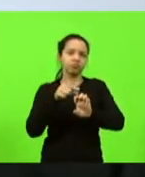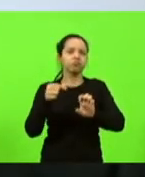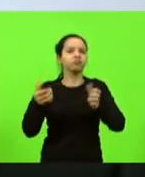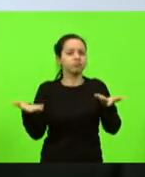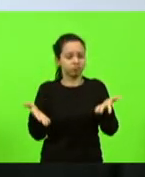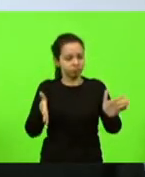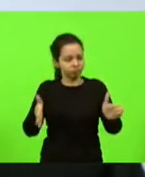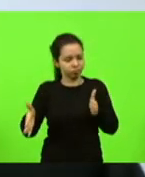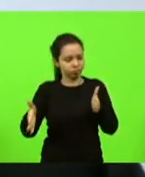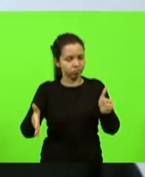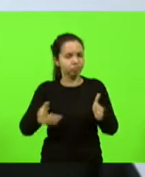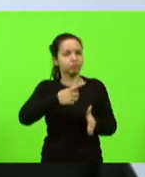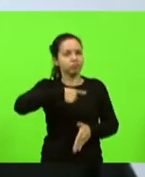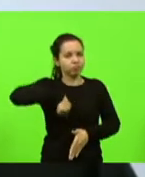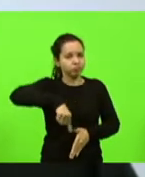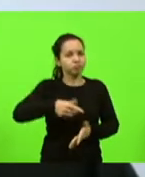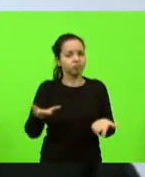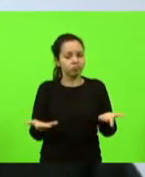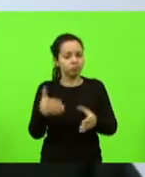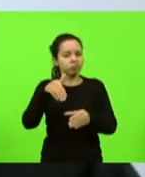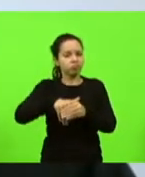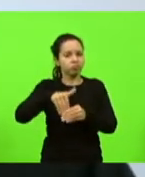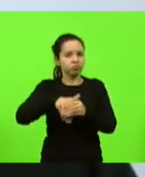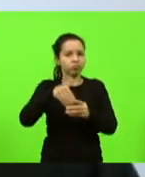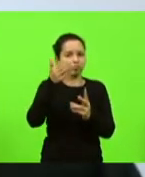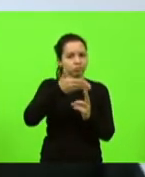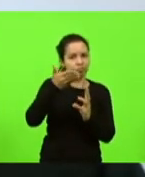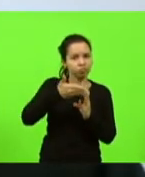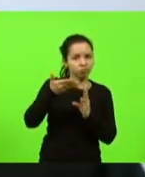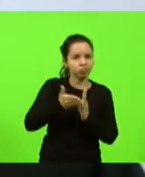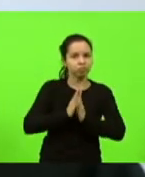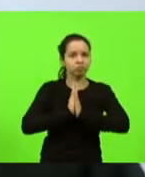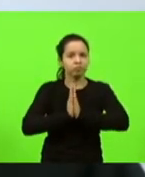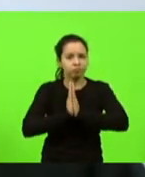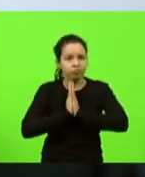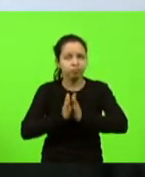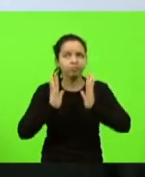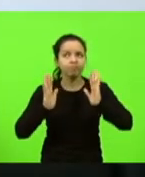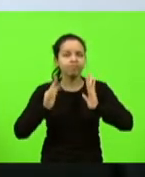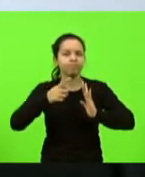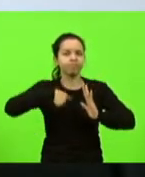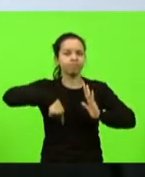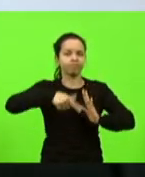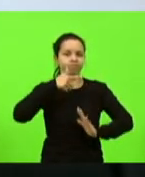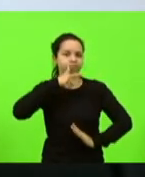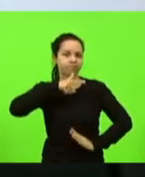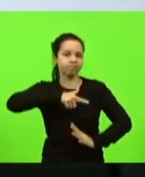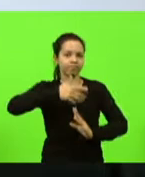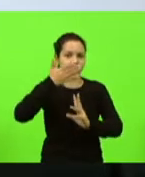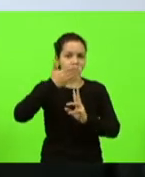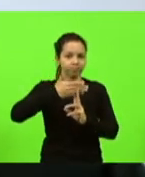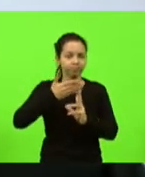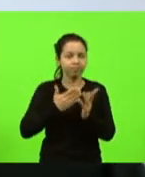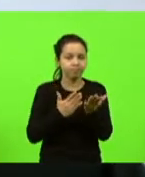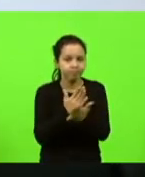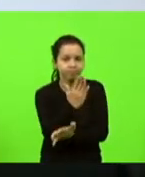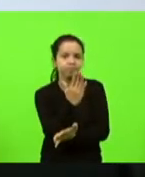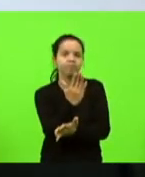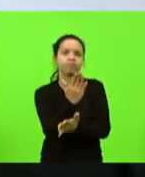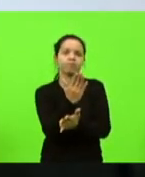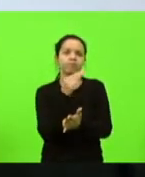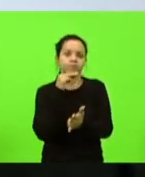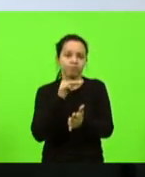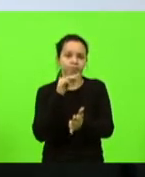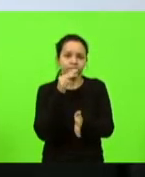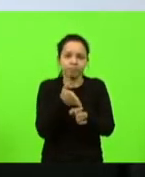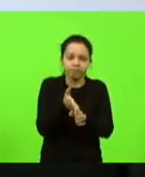votando agora um parcelamento. Tomara que a gente possa conseguir aprovar anterior a março. Por isso, deputados, eu